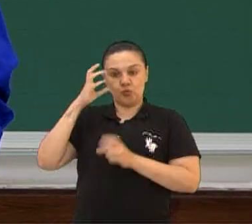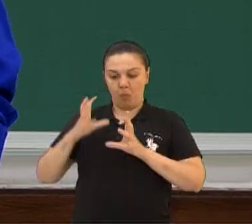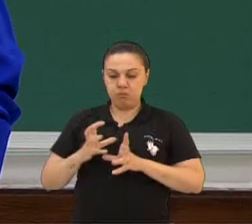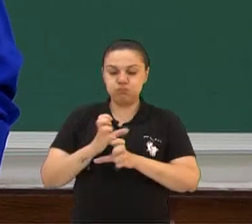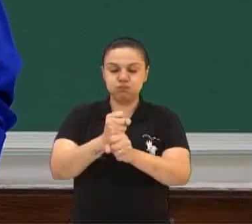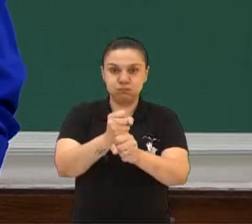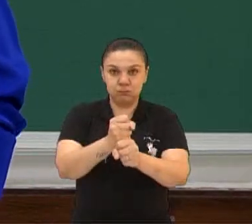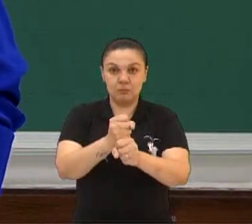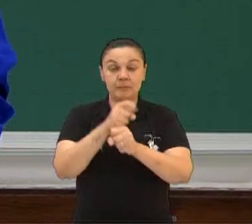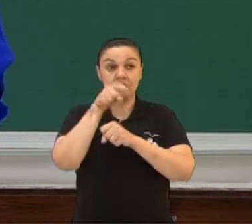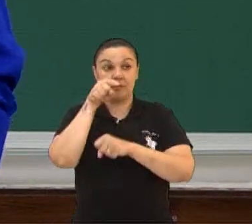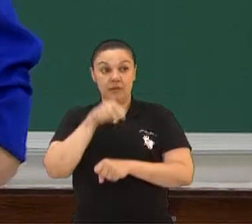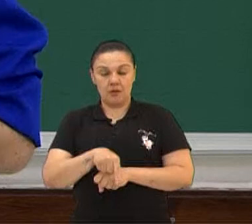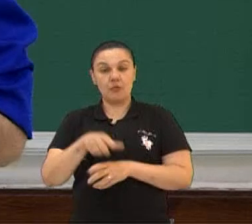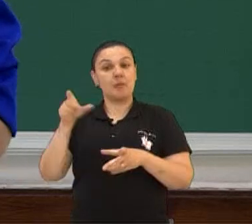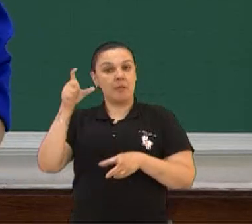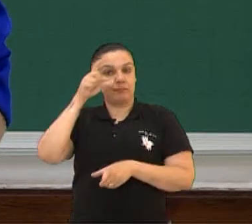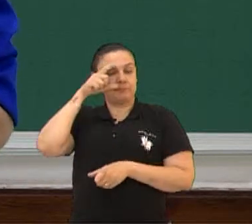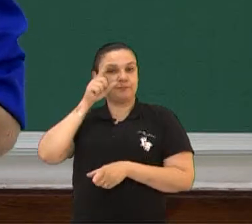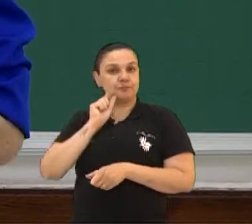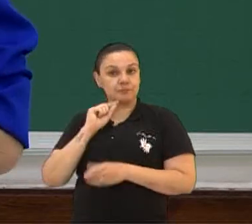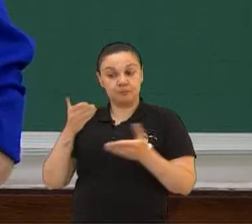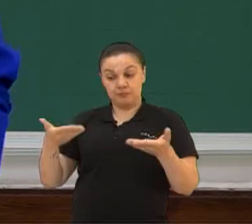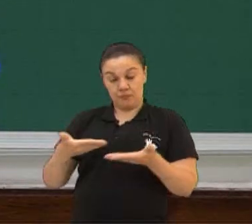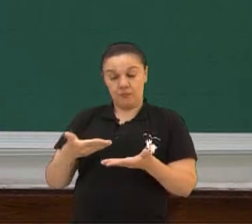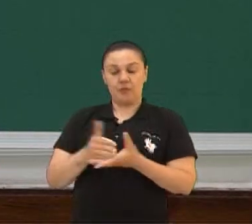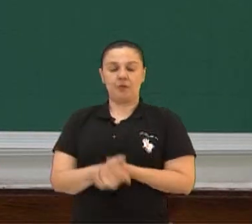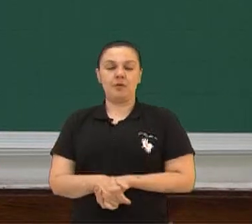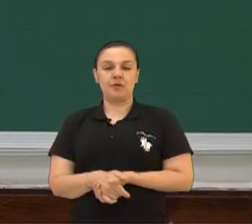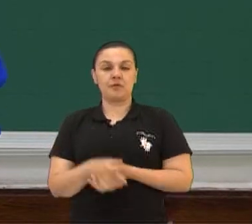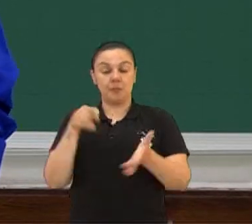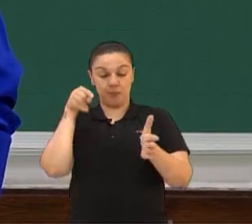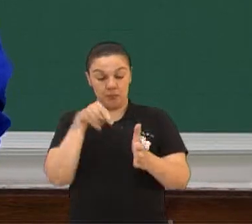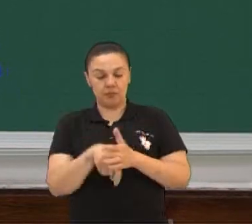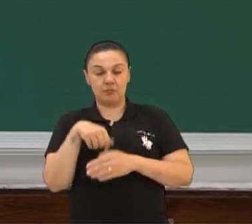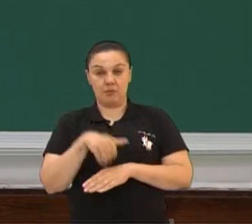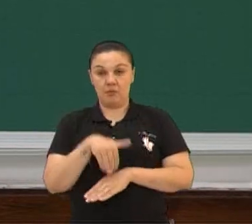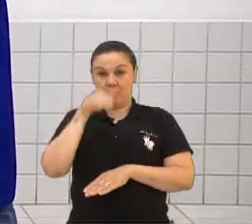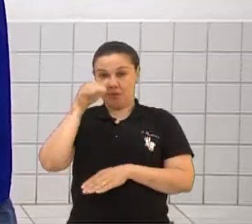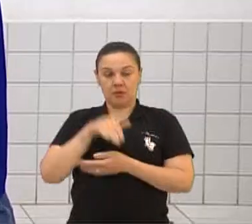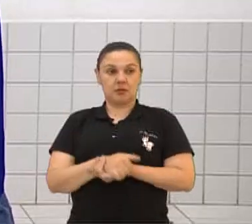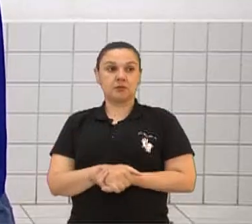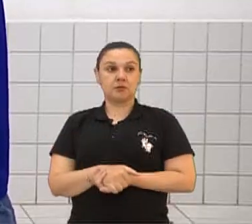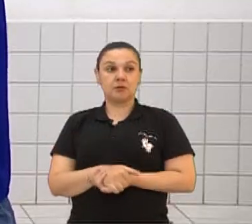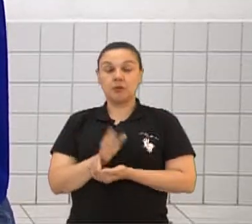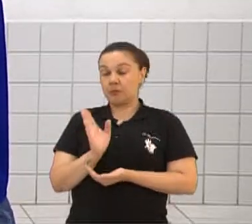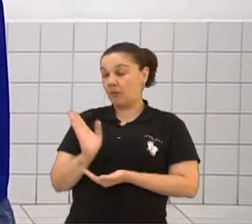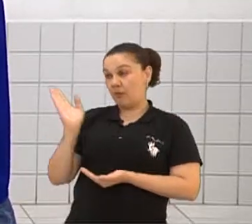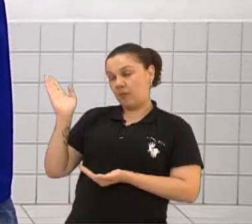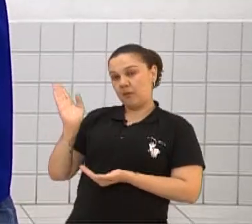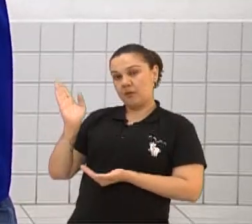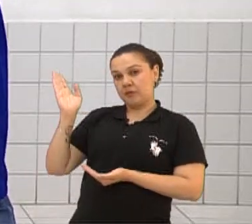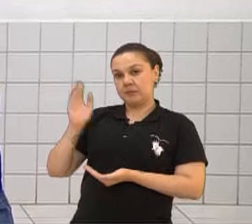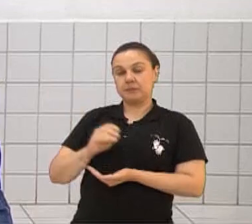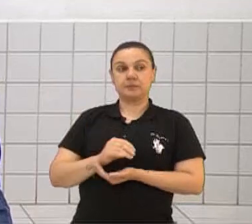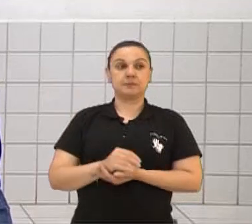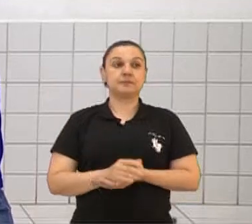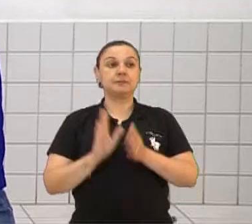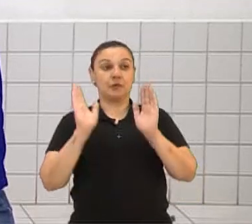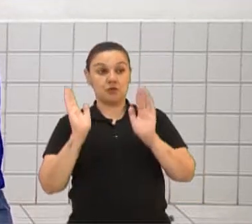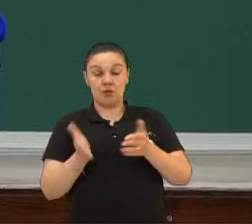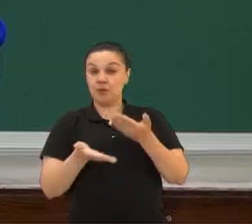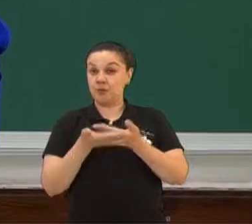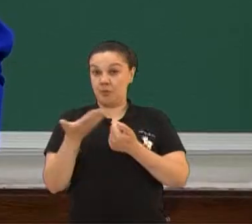professor? Sim. O Benjamin, que nós vamos ver aqui na aula de hoje, aprofundar um pouquinho mais, o Habermas, o Marcuse, que nós